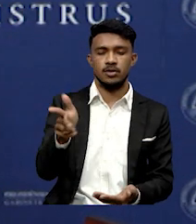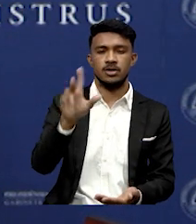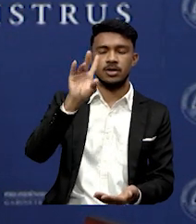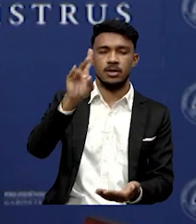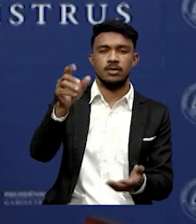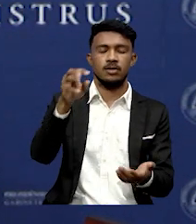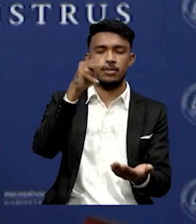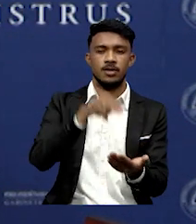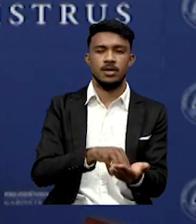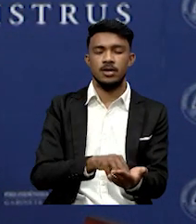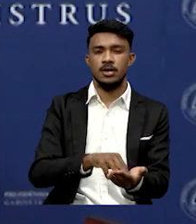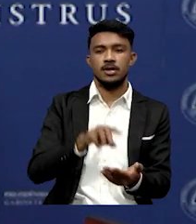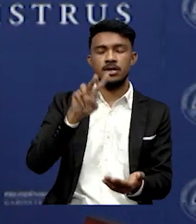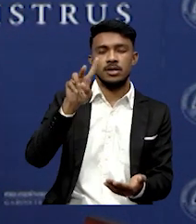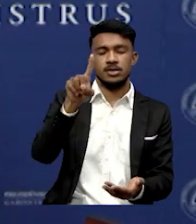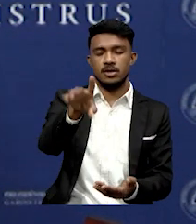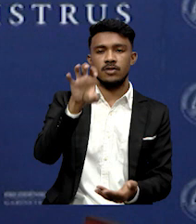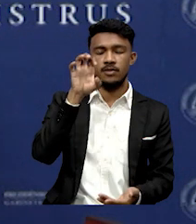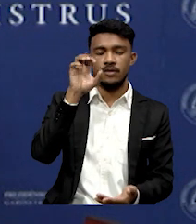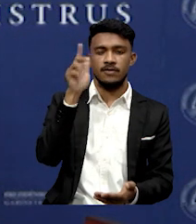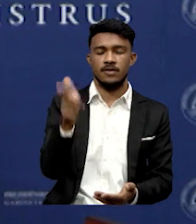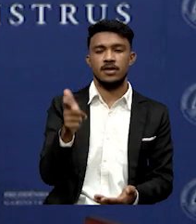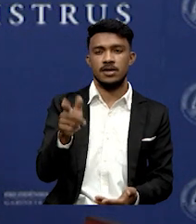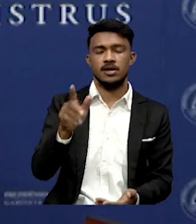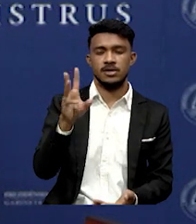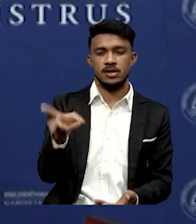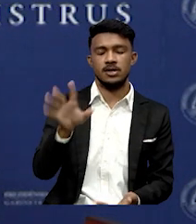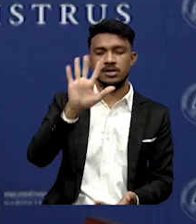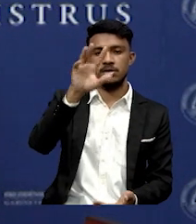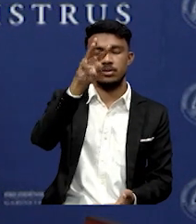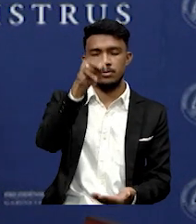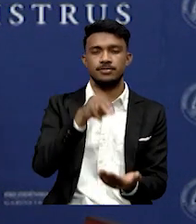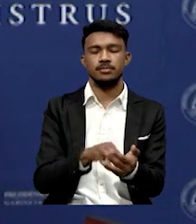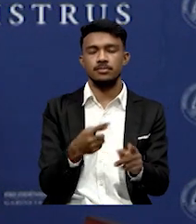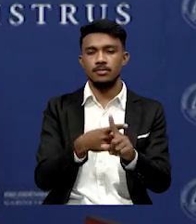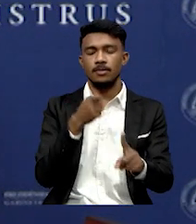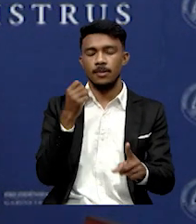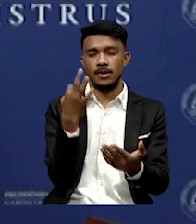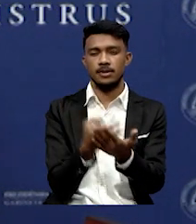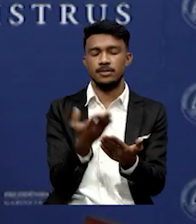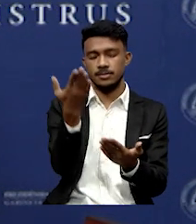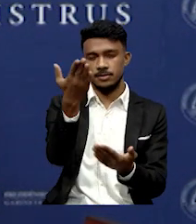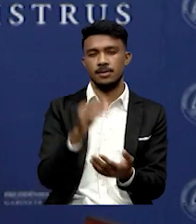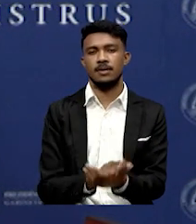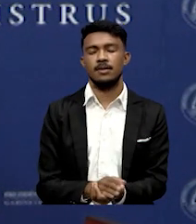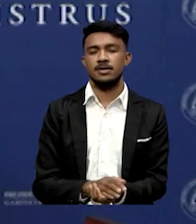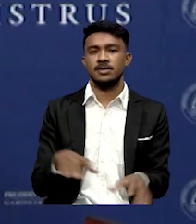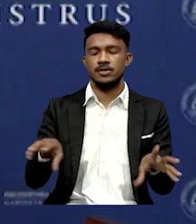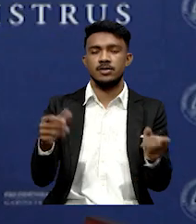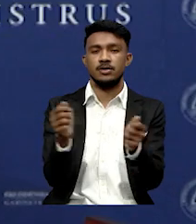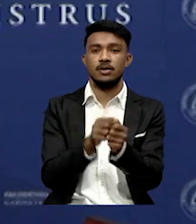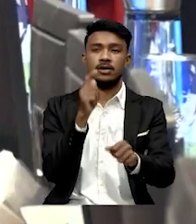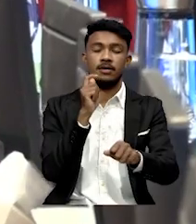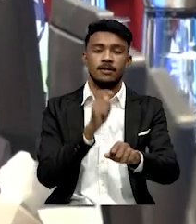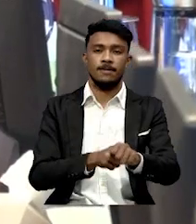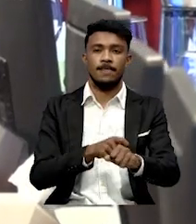né, 120,76 milhões sem mais o seu empréstimo né RASIC. Projeto né, a duração Tinan